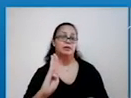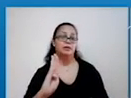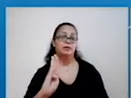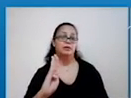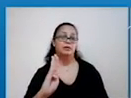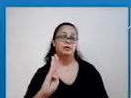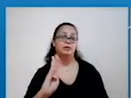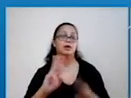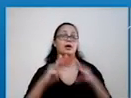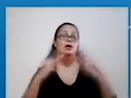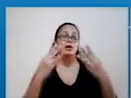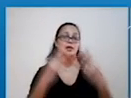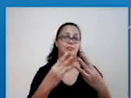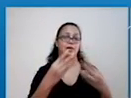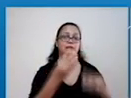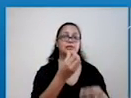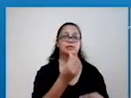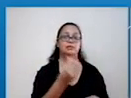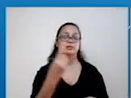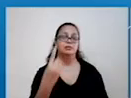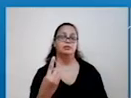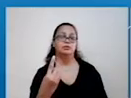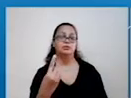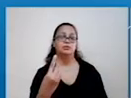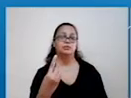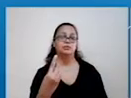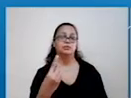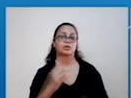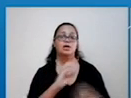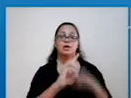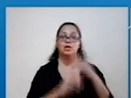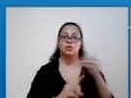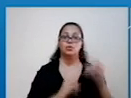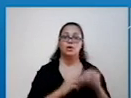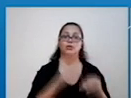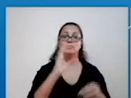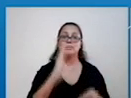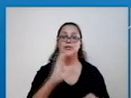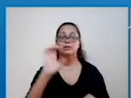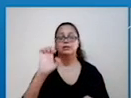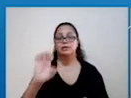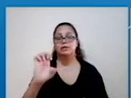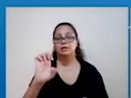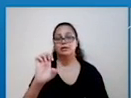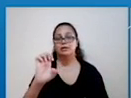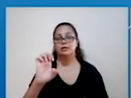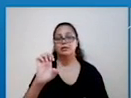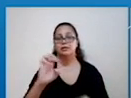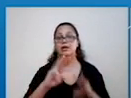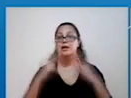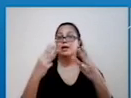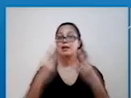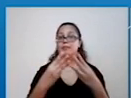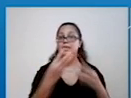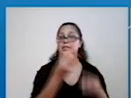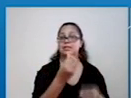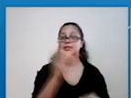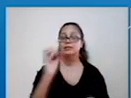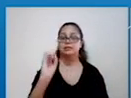número de massa 61, e o átomo C e E, que tem o número de massa